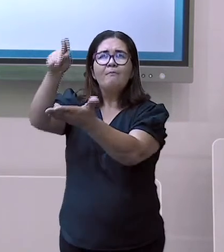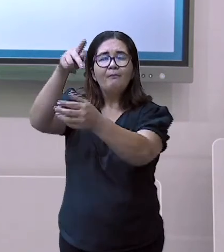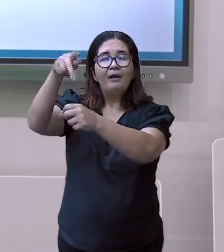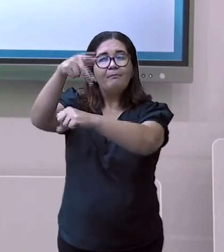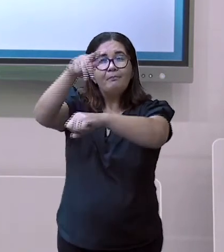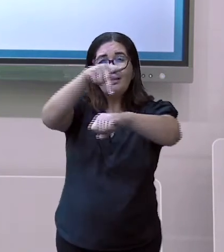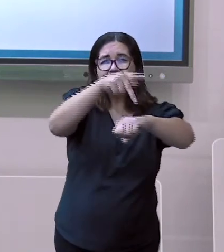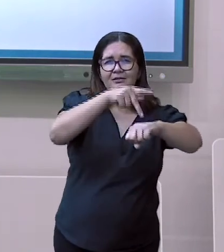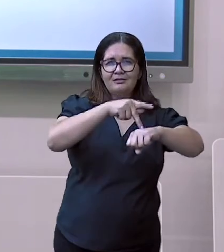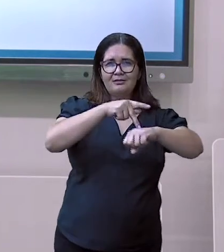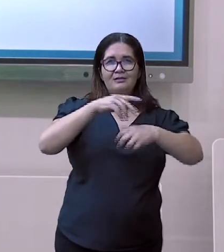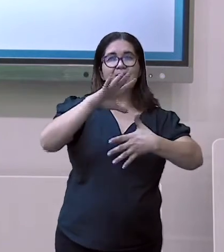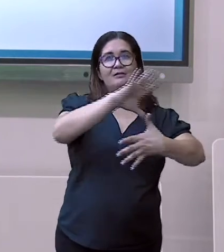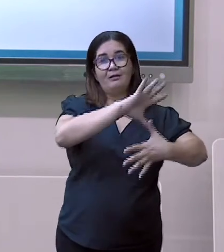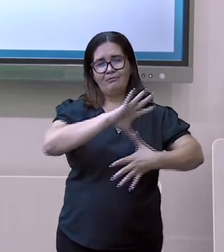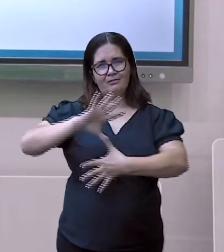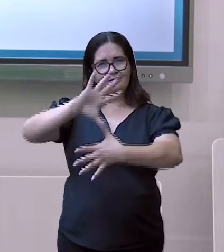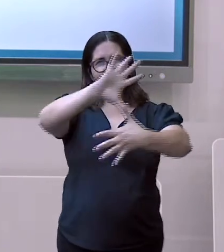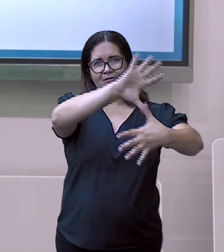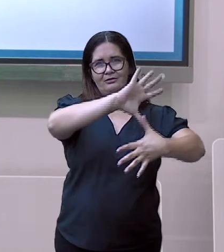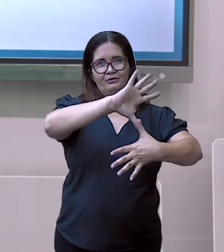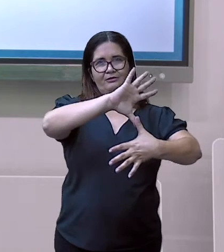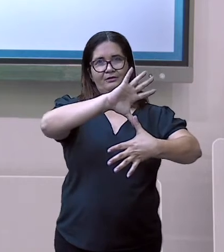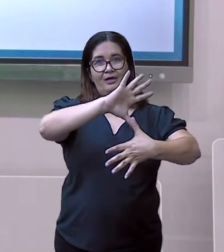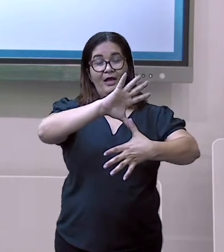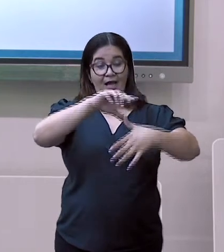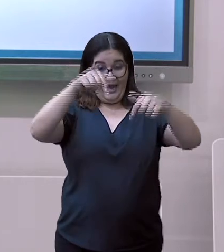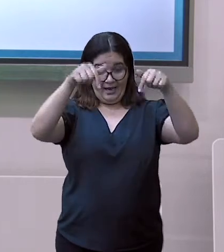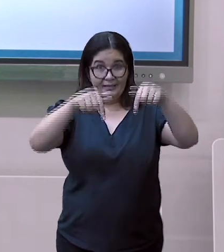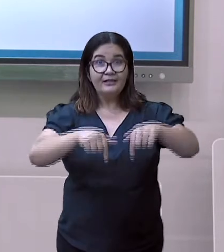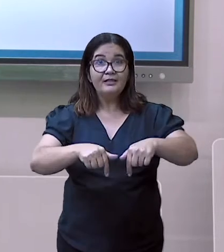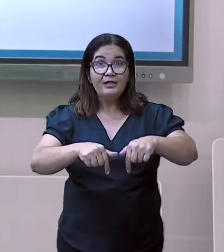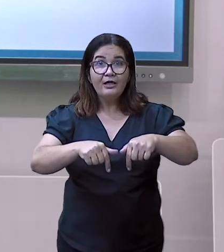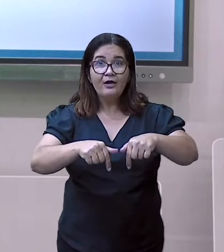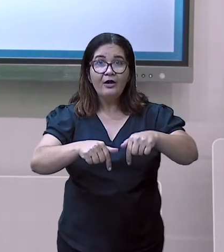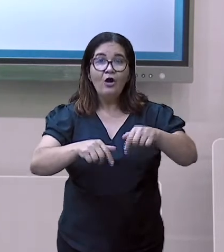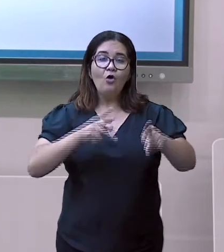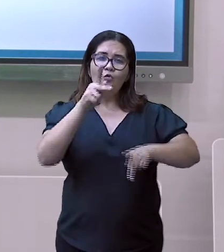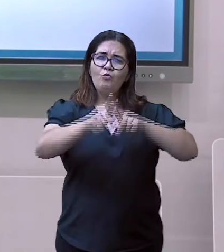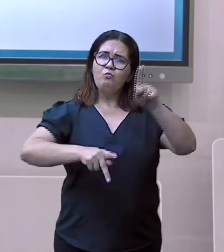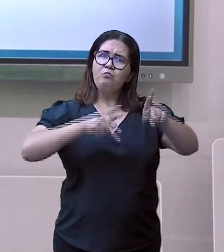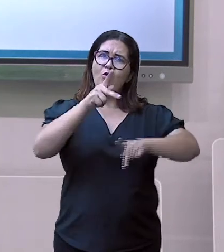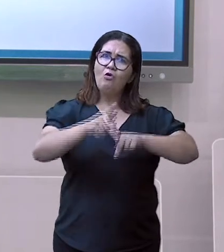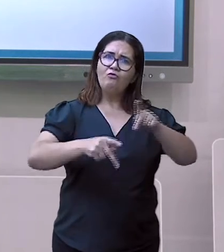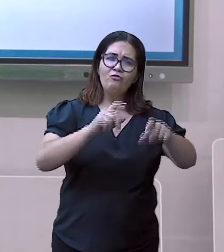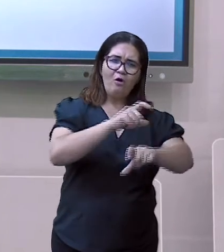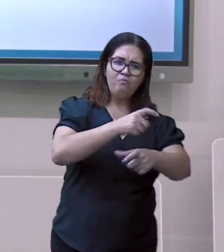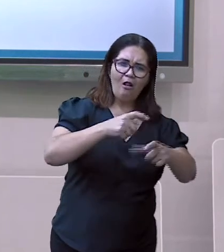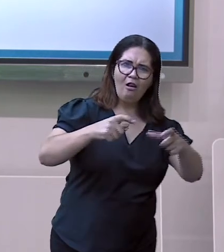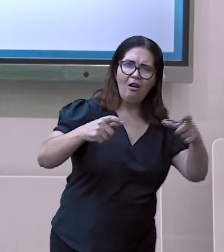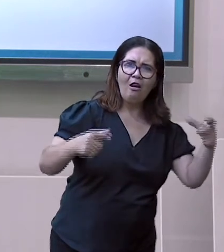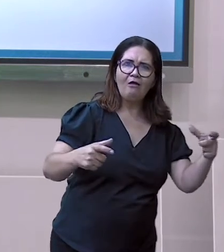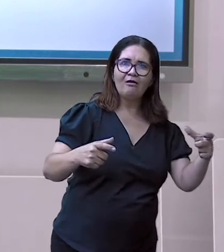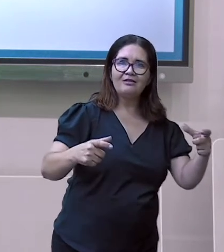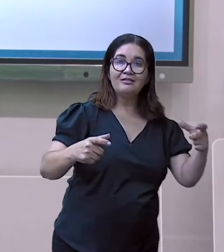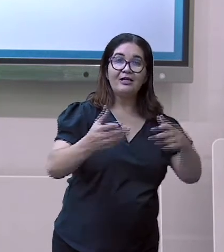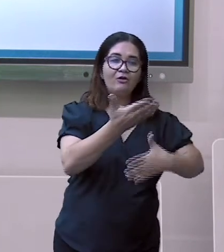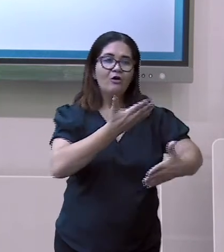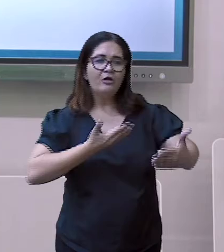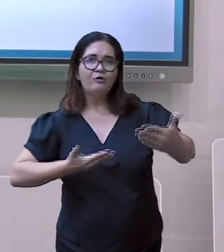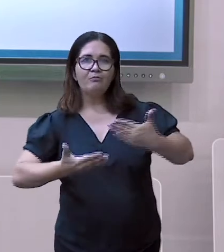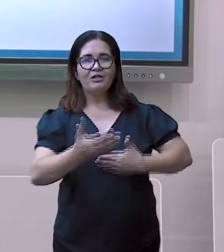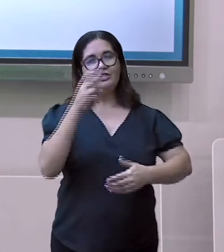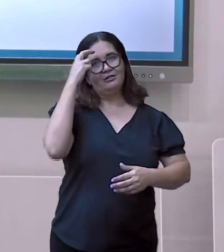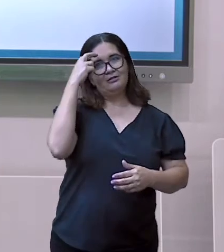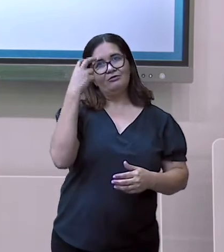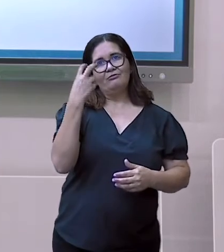dessa imensa riqueza de culturas é o povo brasileiro, formando uma linda